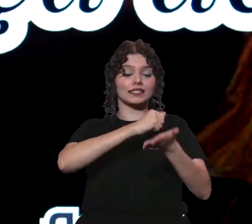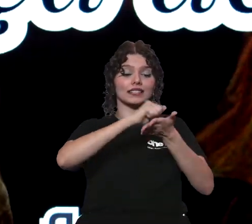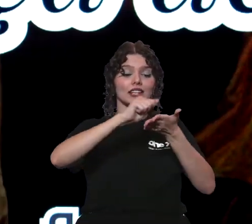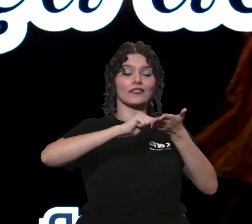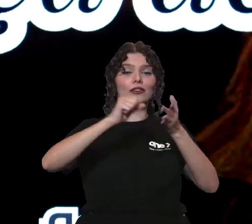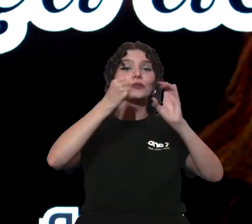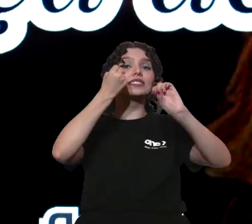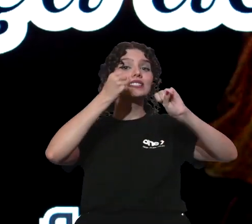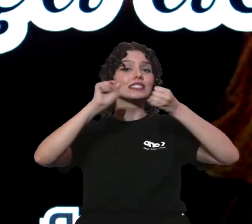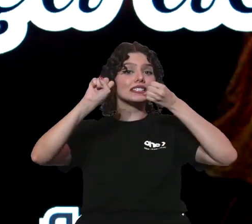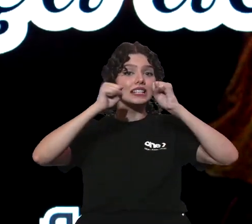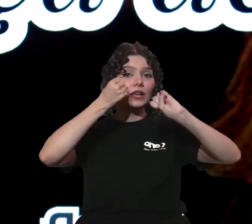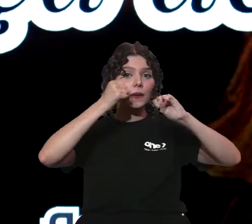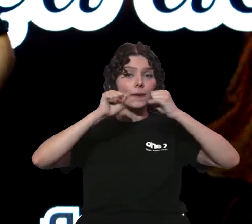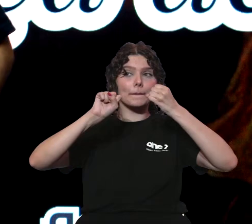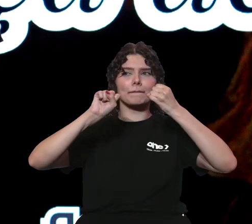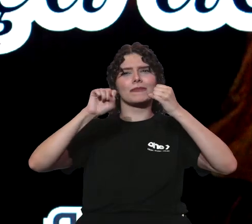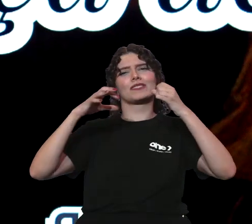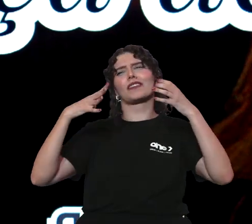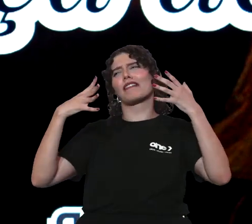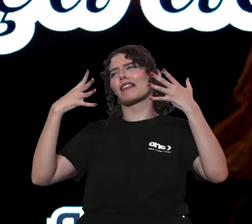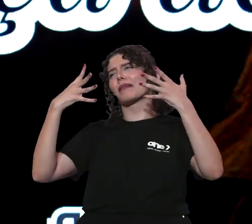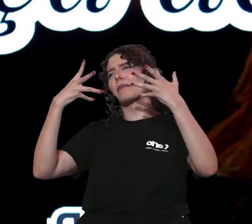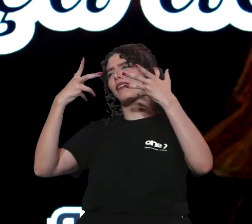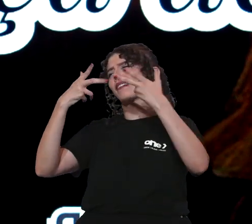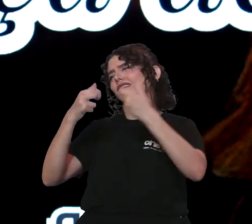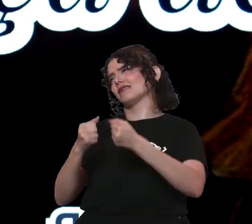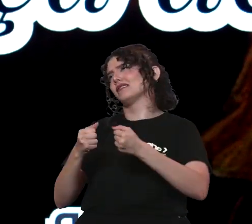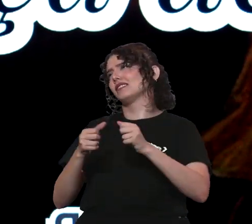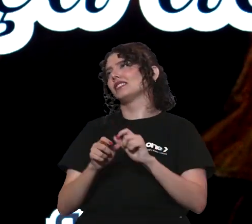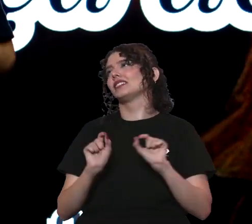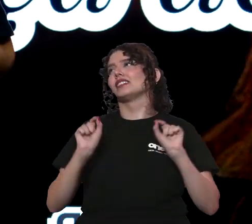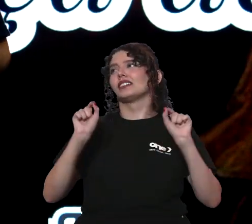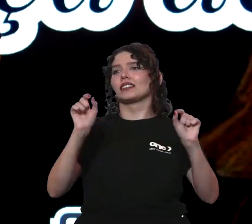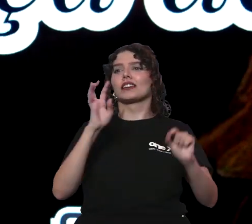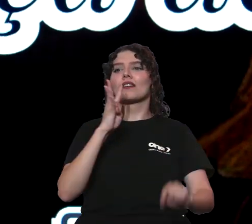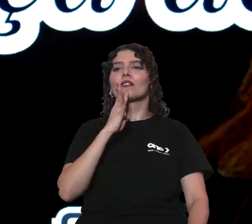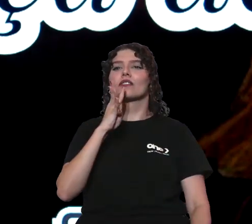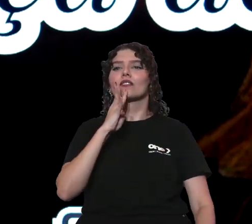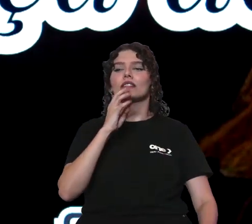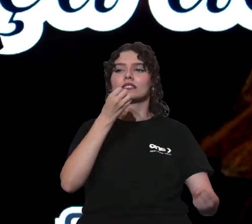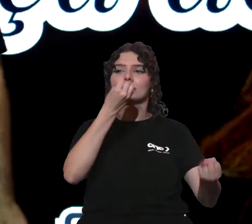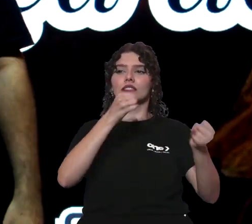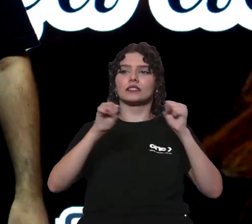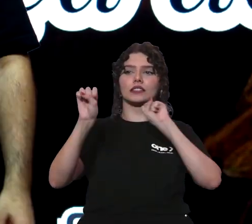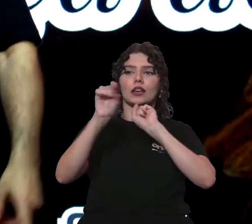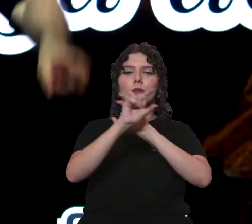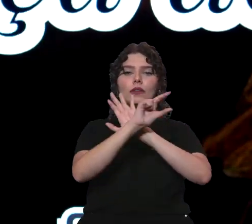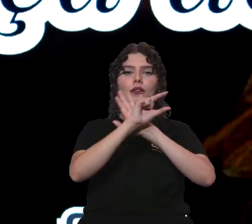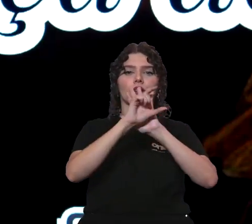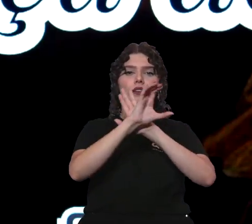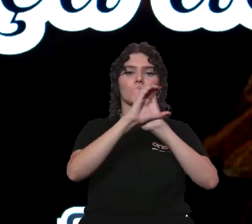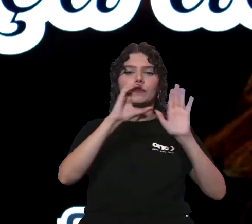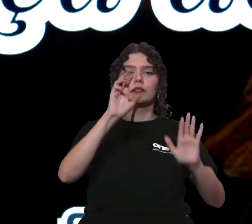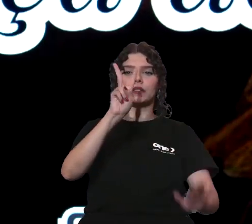na Bíblia. E os salmos de Davi são maravilhosos. Quem conhece o Salmo 23? Fala o primeiro versículo